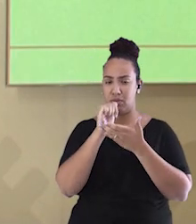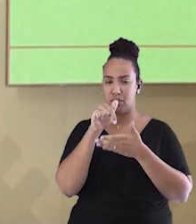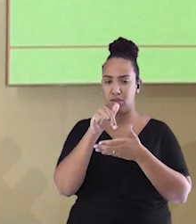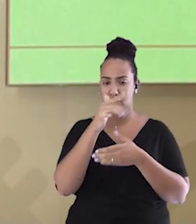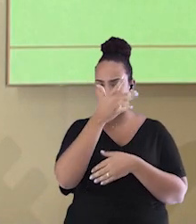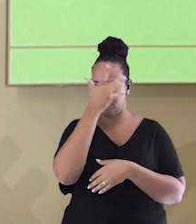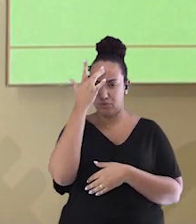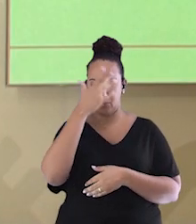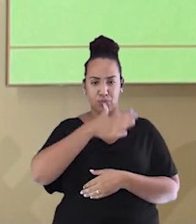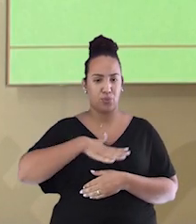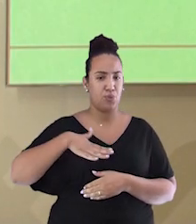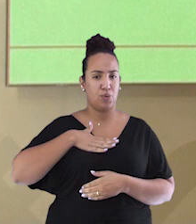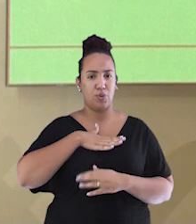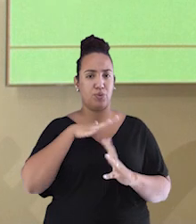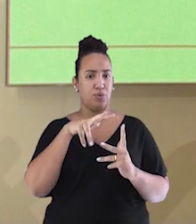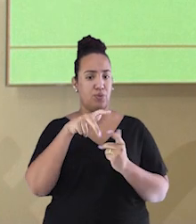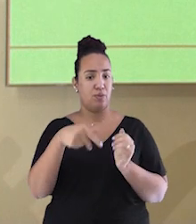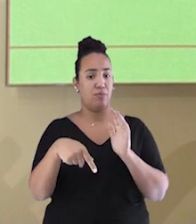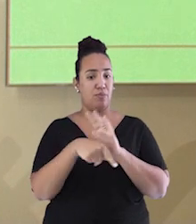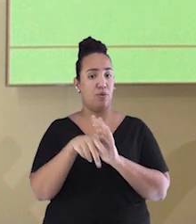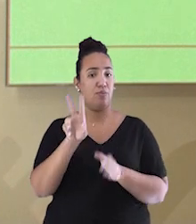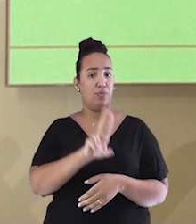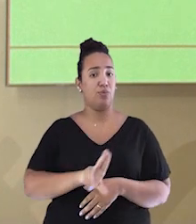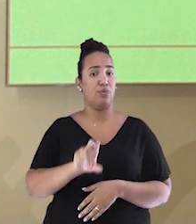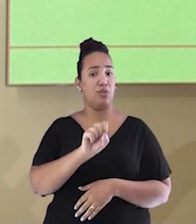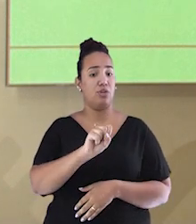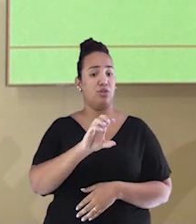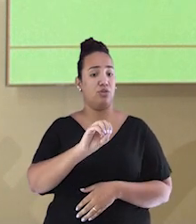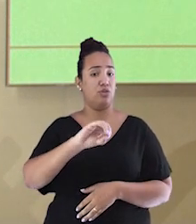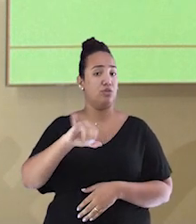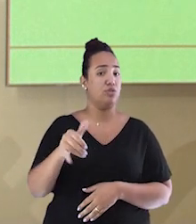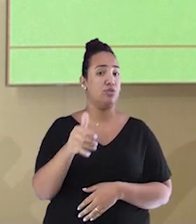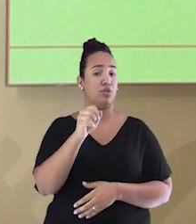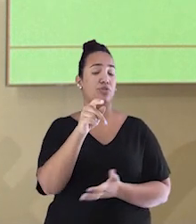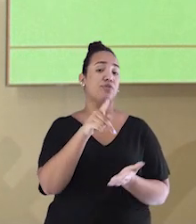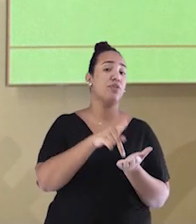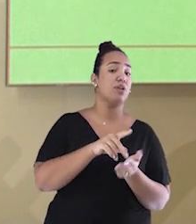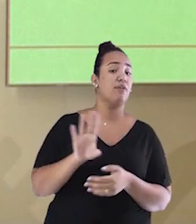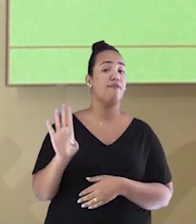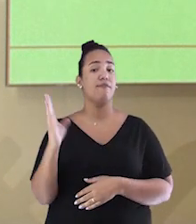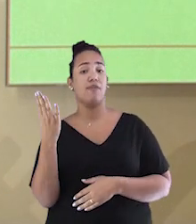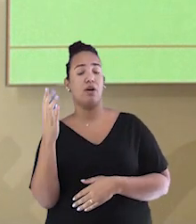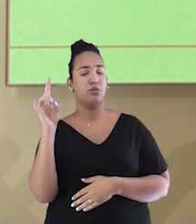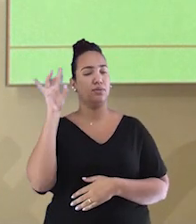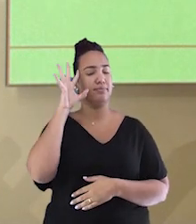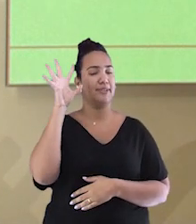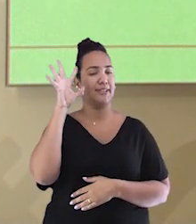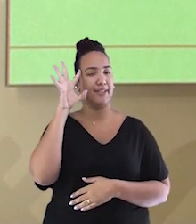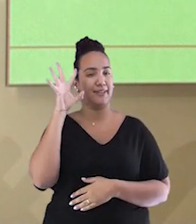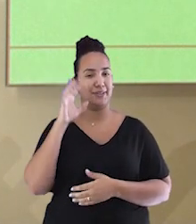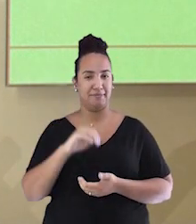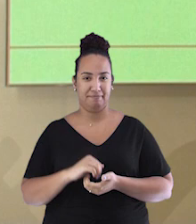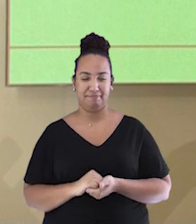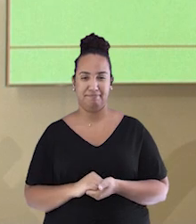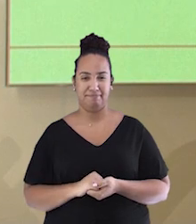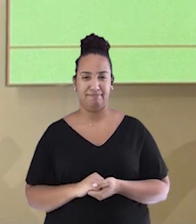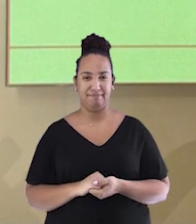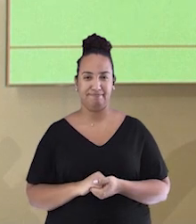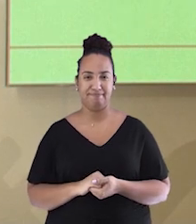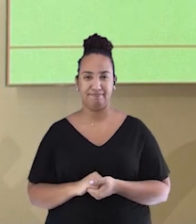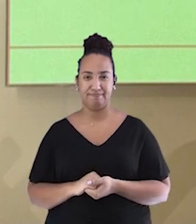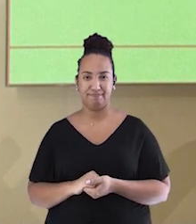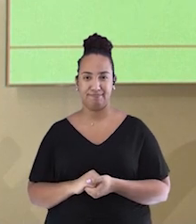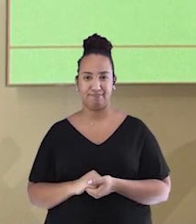A bebida muito apreciada em todo o mundo é feita com a soja. Verdadeiro ou